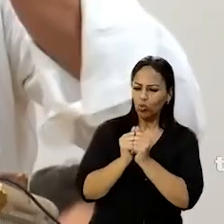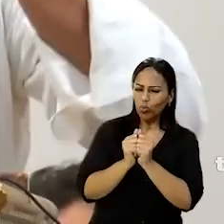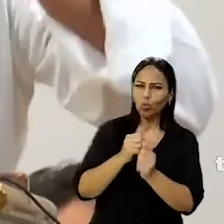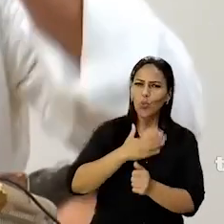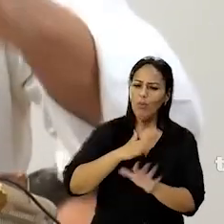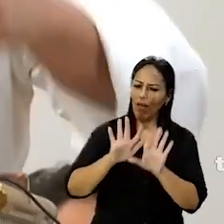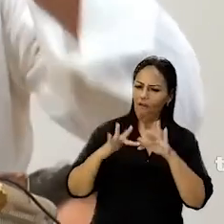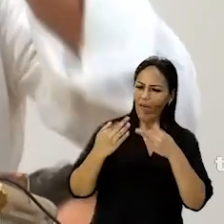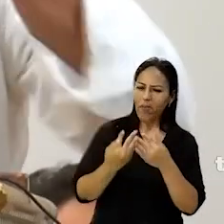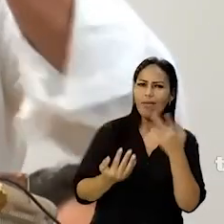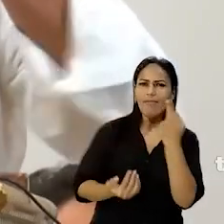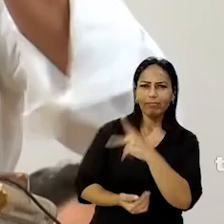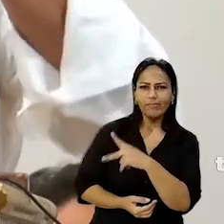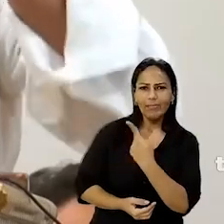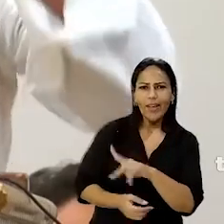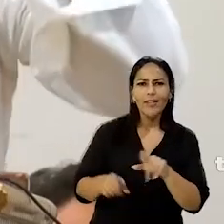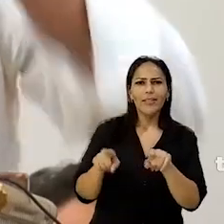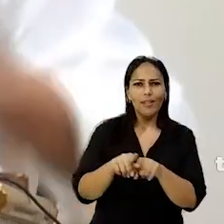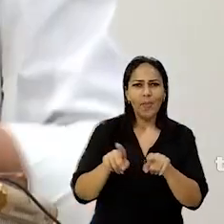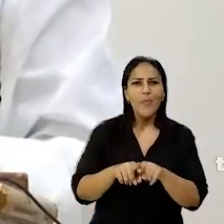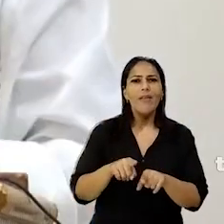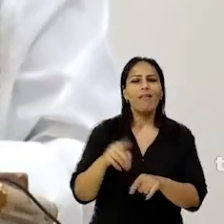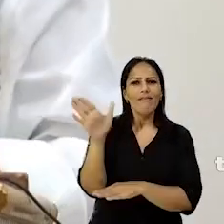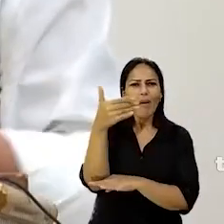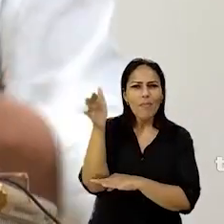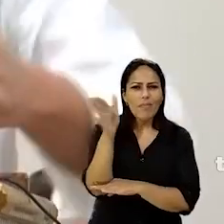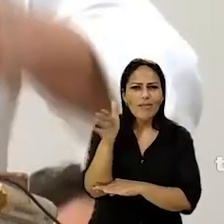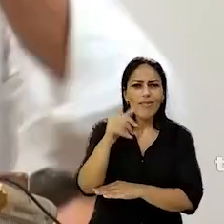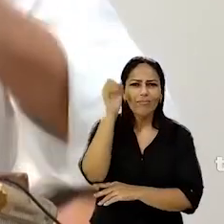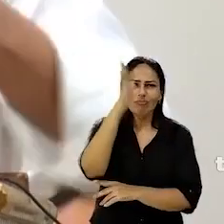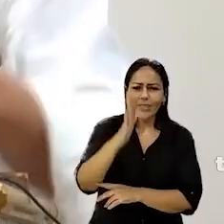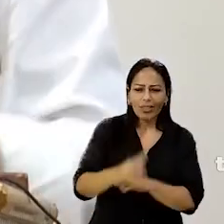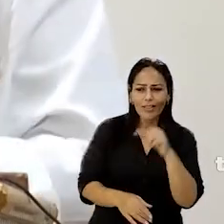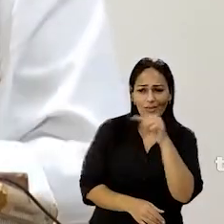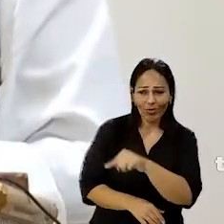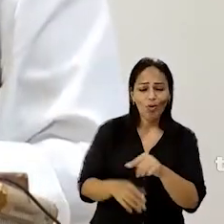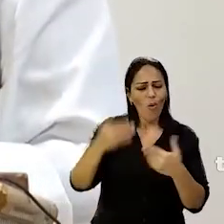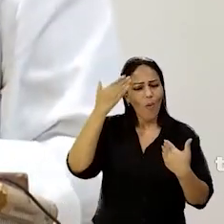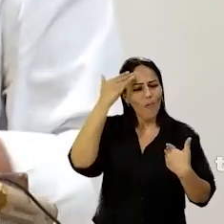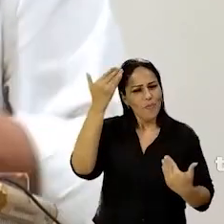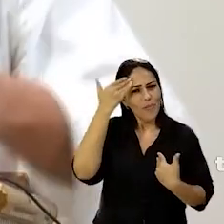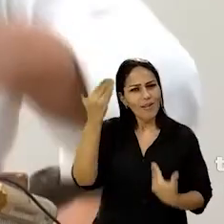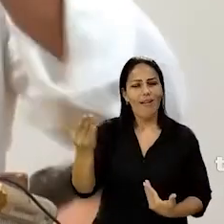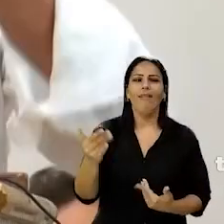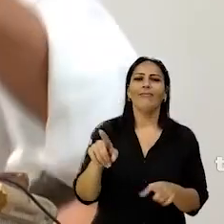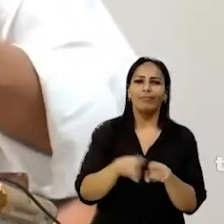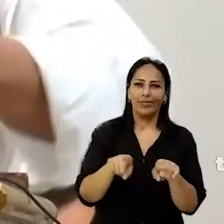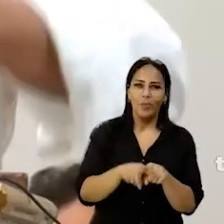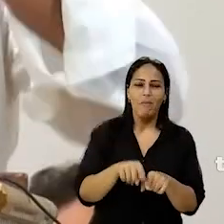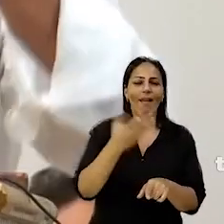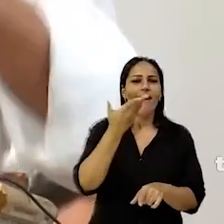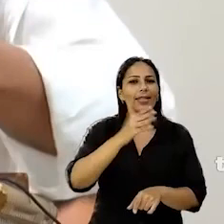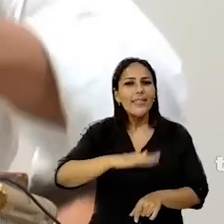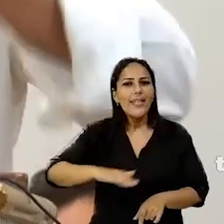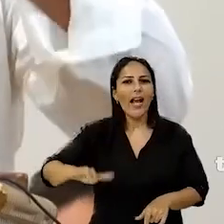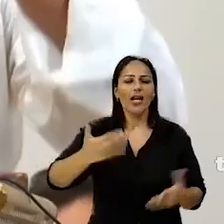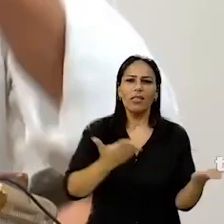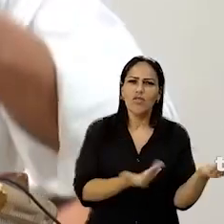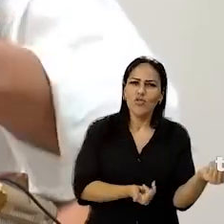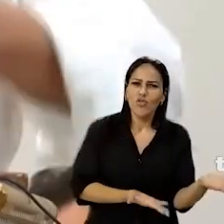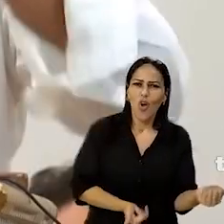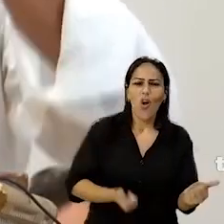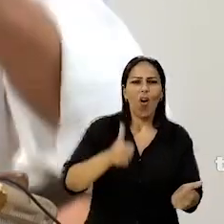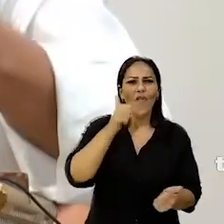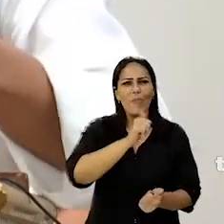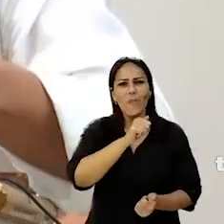do grande líder da bandeira verde e branca, Manuel Torres, muito obrigado pelo apoio das crianças, dos jovens,